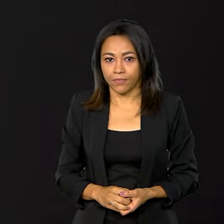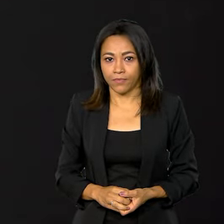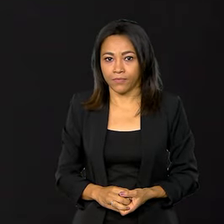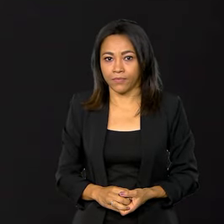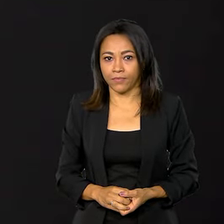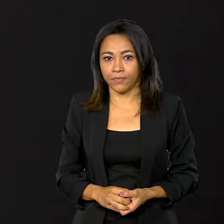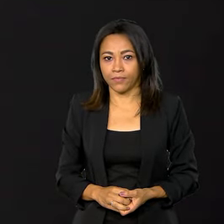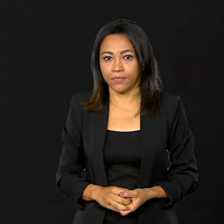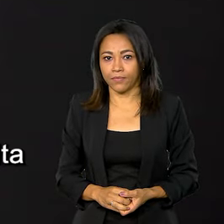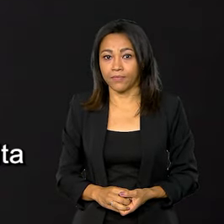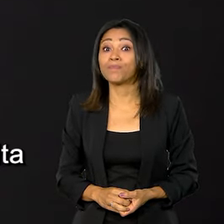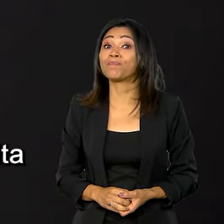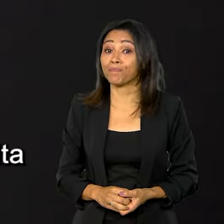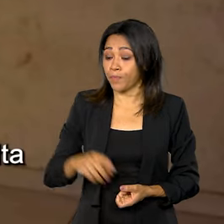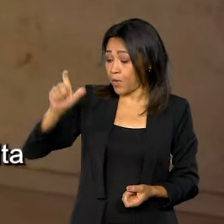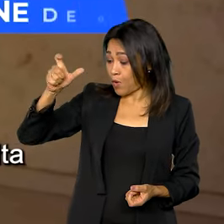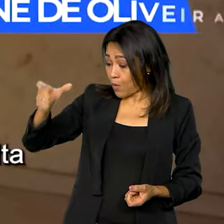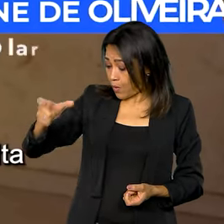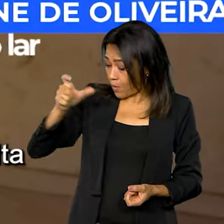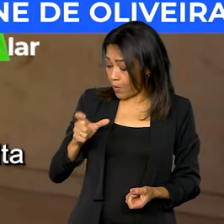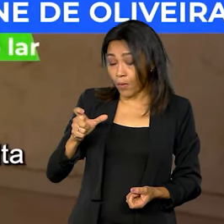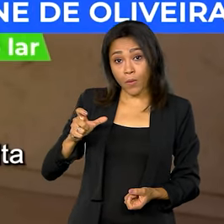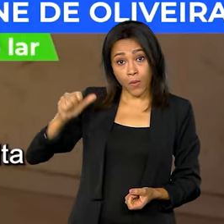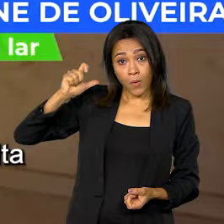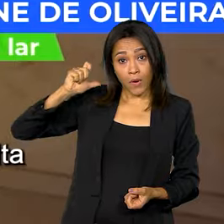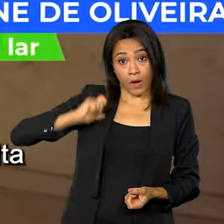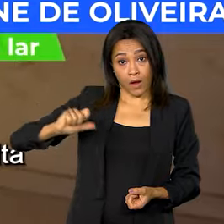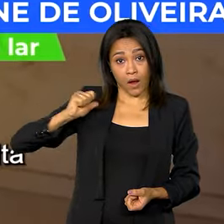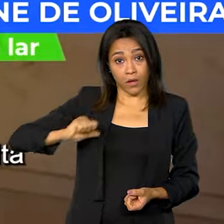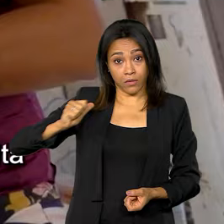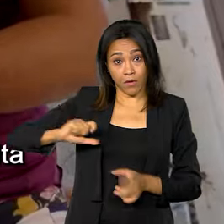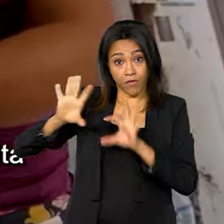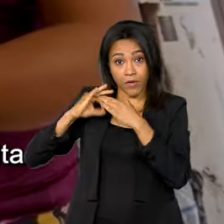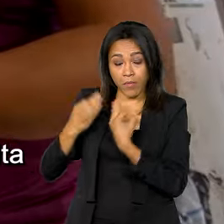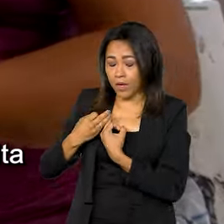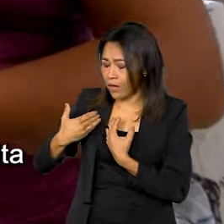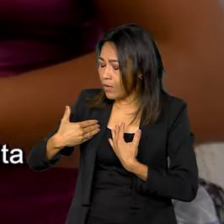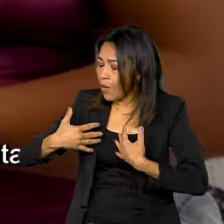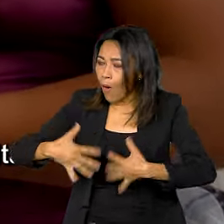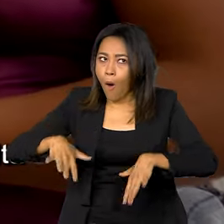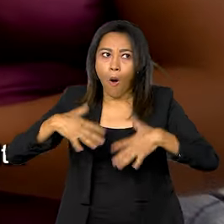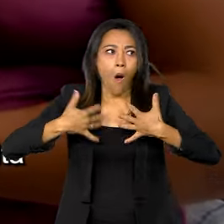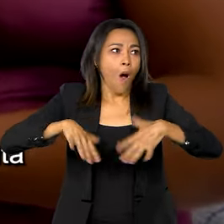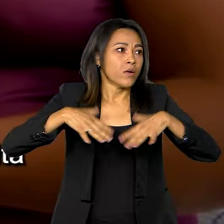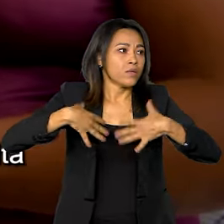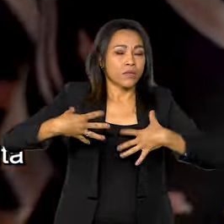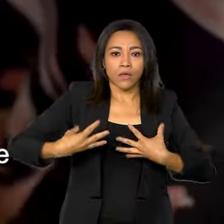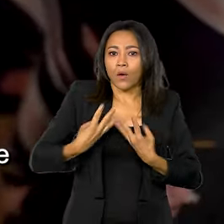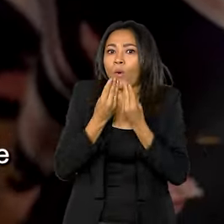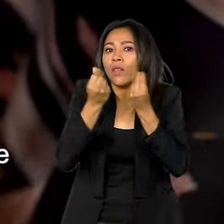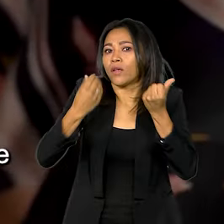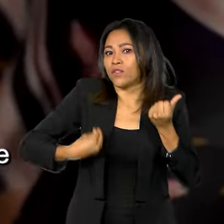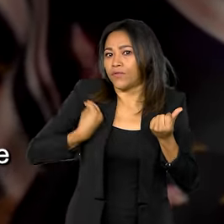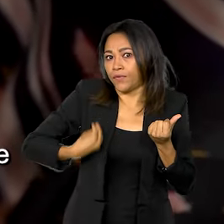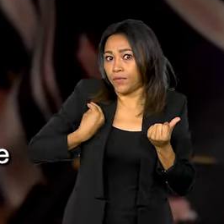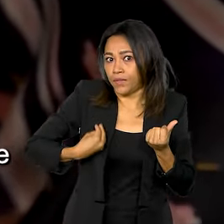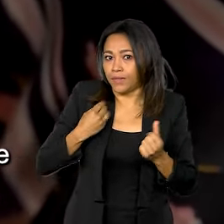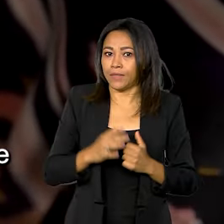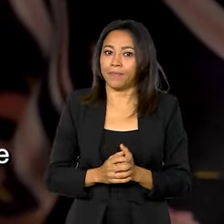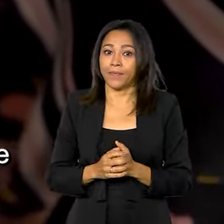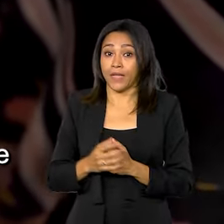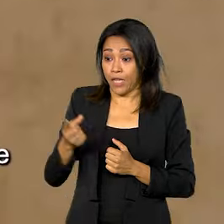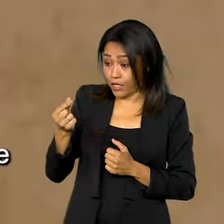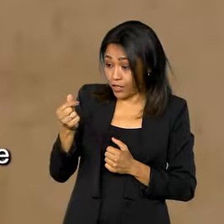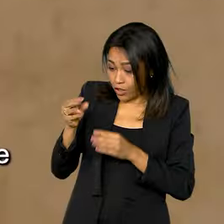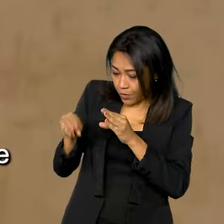agora o bolça família para mim representa muita coisa uma qualidade de vida melhor Esse aumento ele